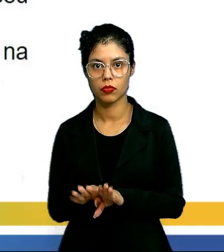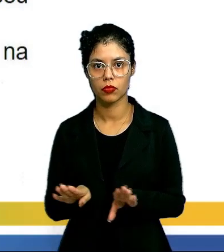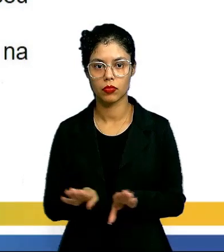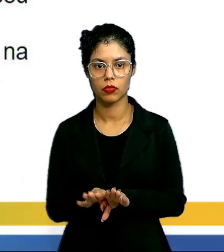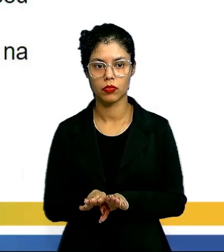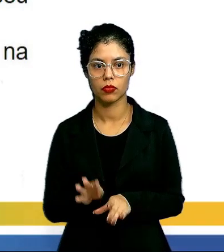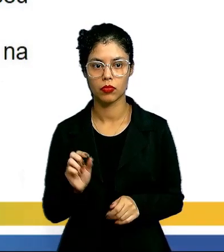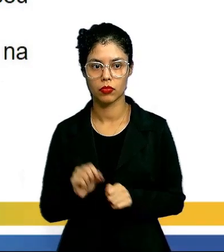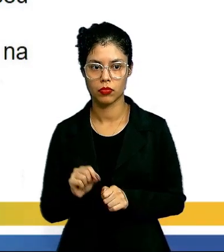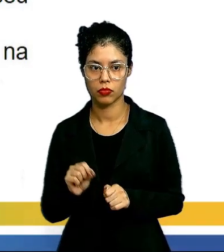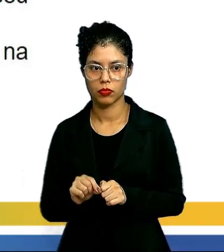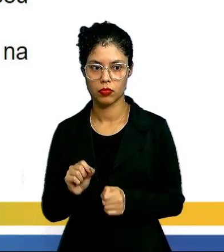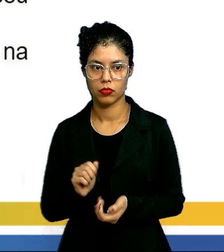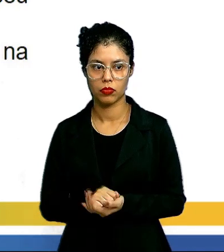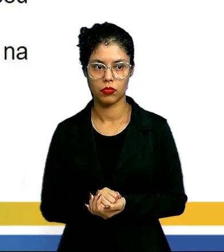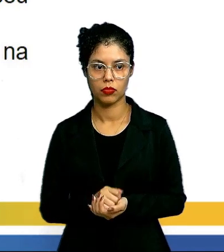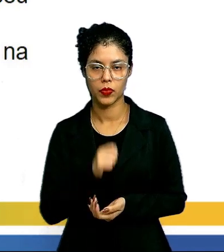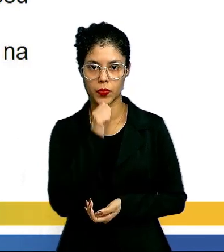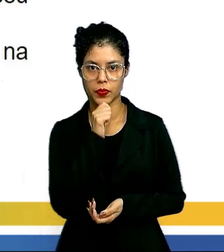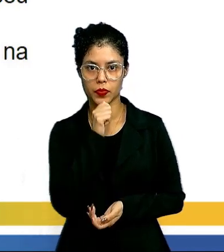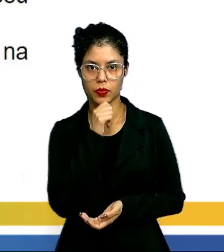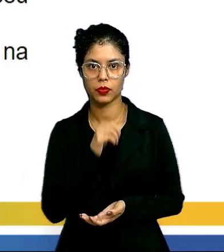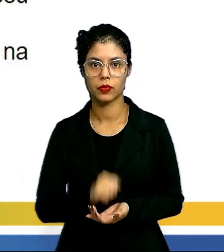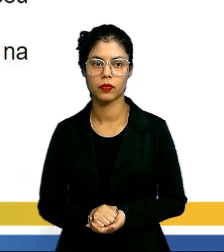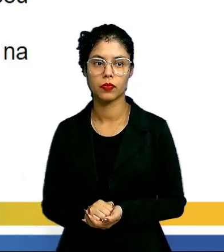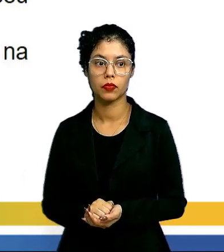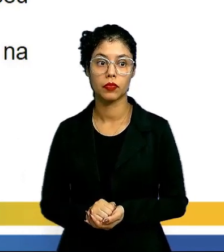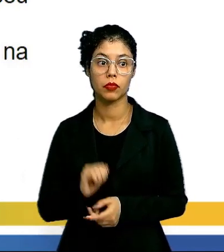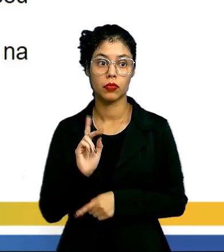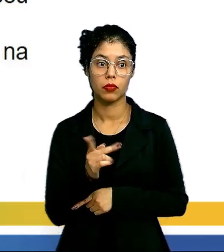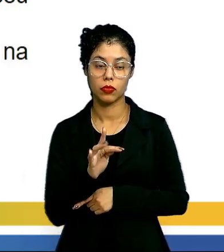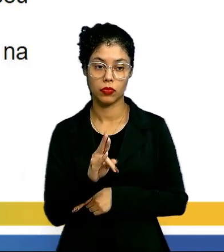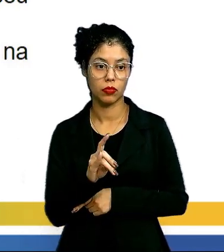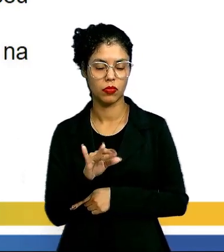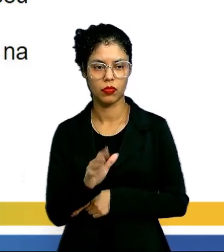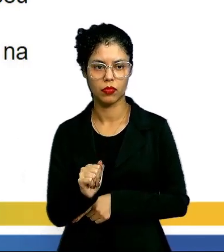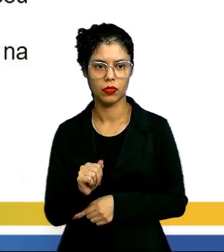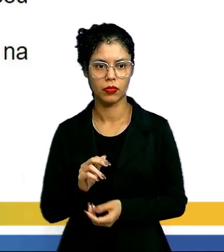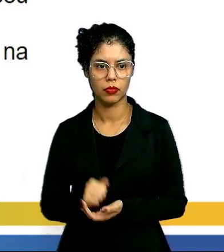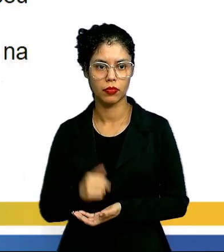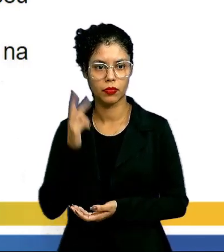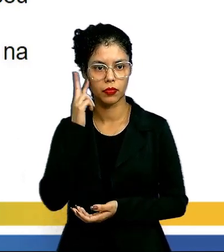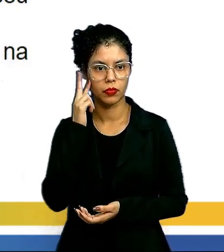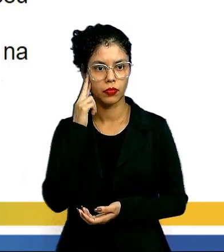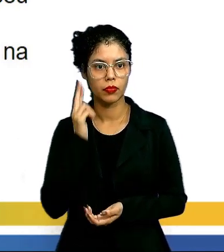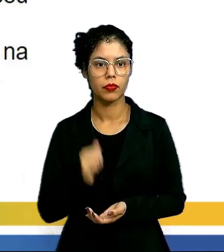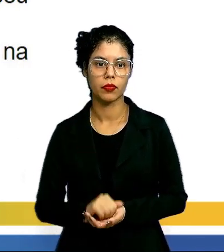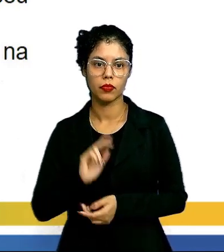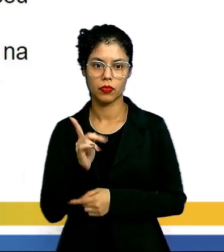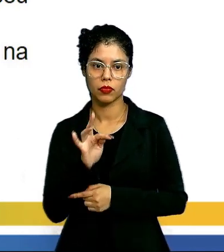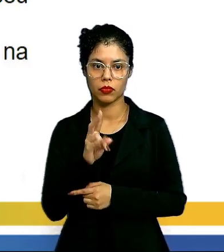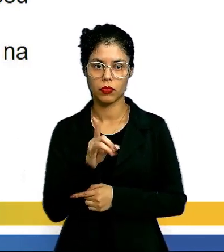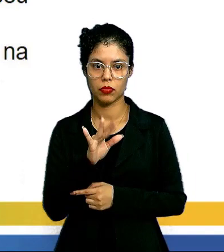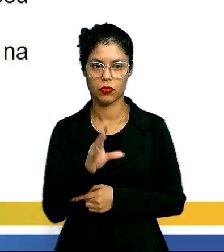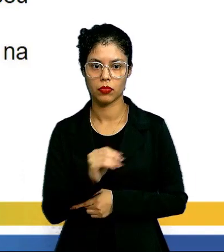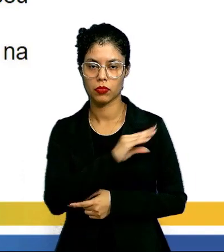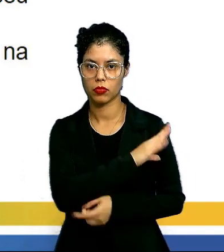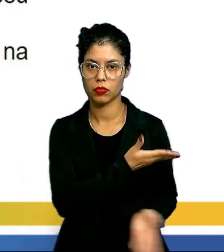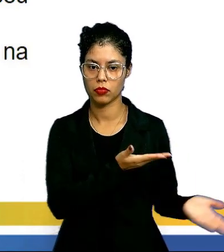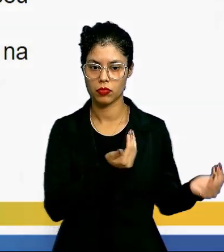isso. Na letra B, hegemônica, que normaliza a heterossexualidade